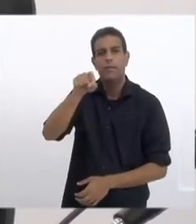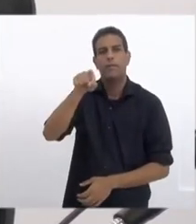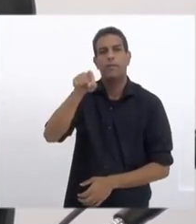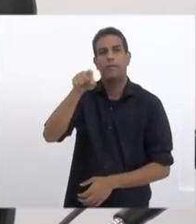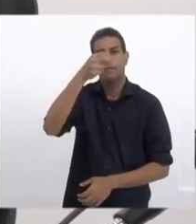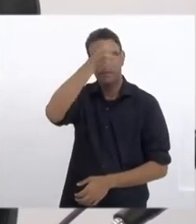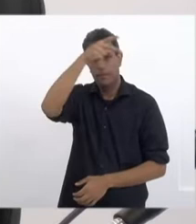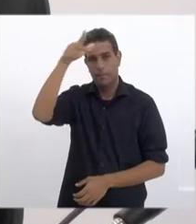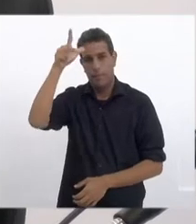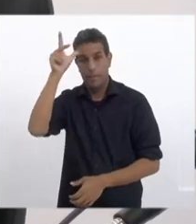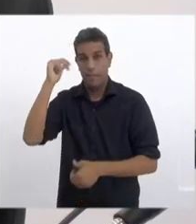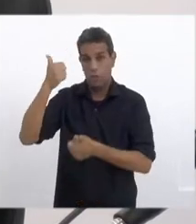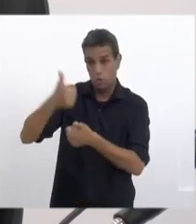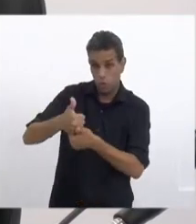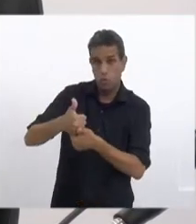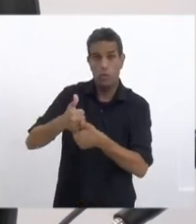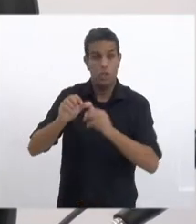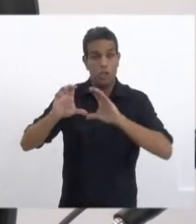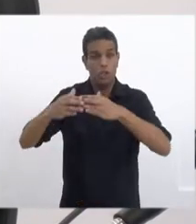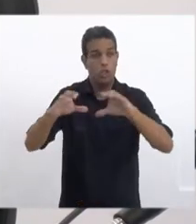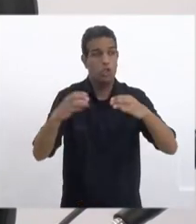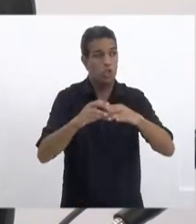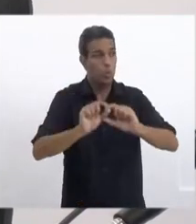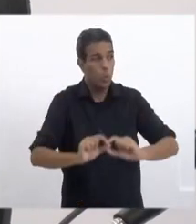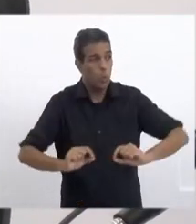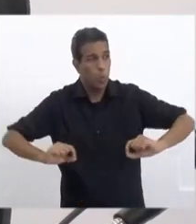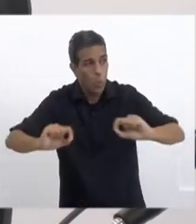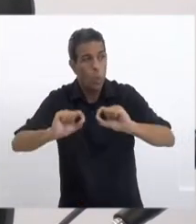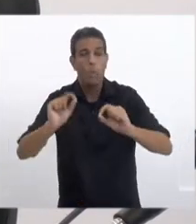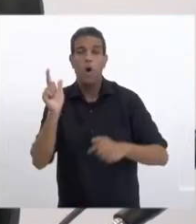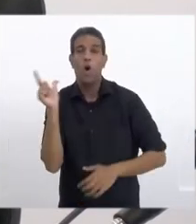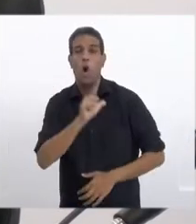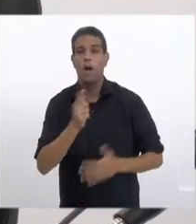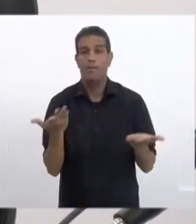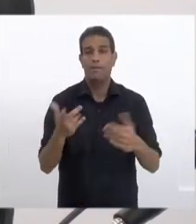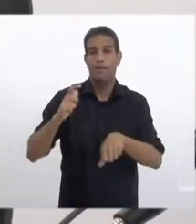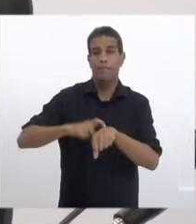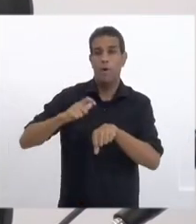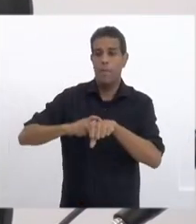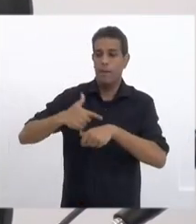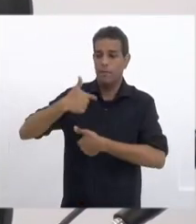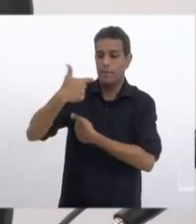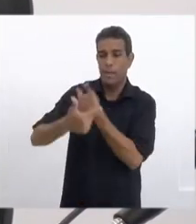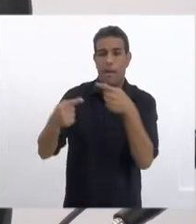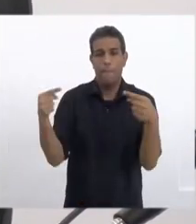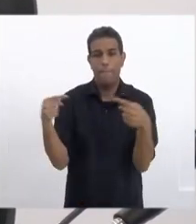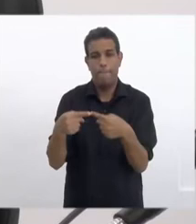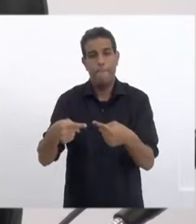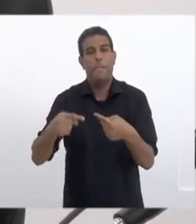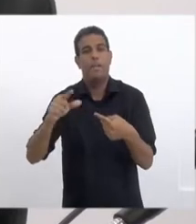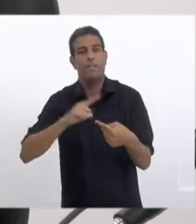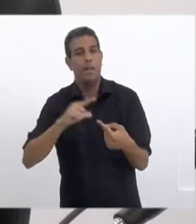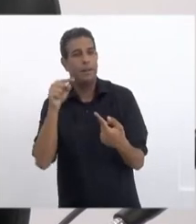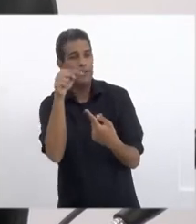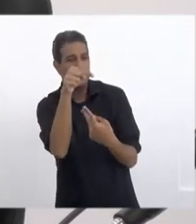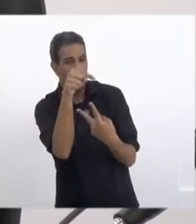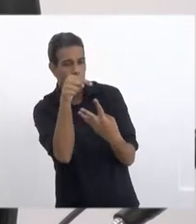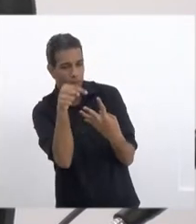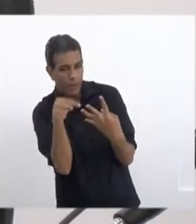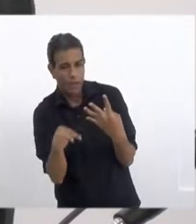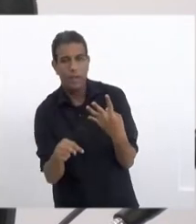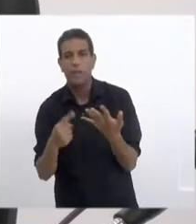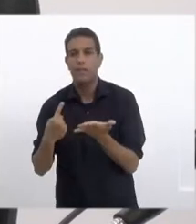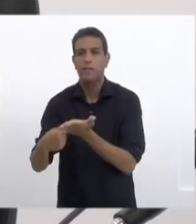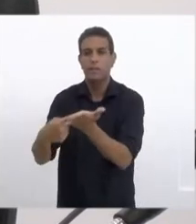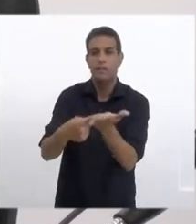substituiu a secretaria por um comitê executivo intersetorial. Então, hoje, é um comitê integrado por diferentes secretarias,